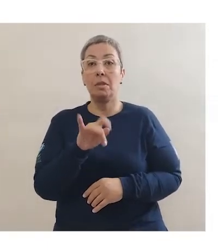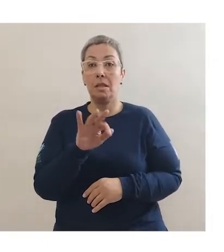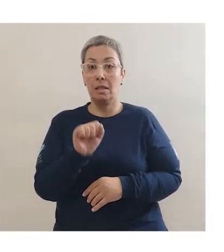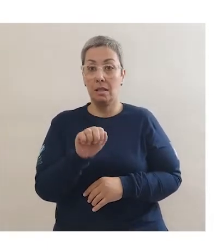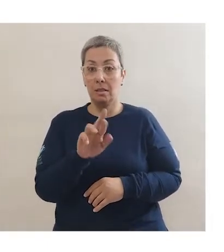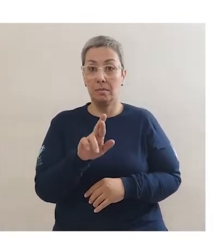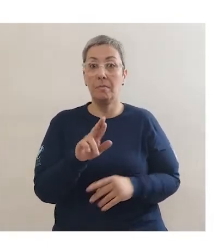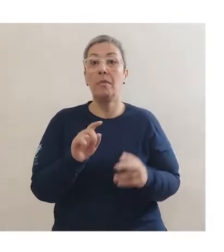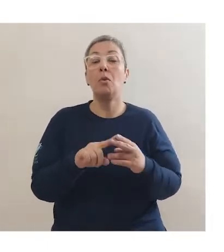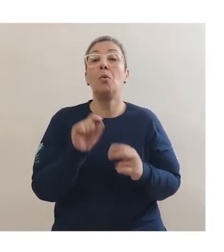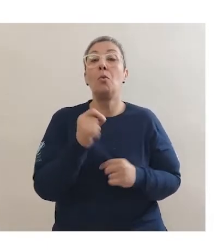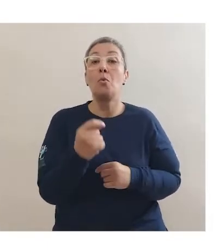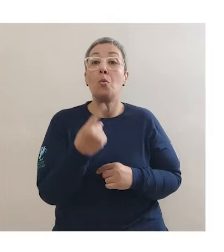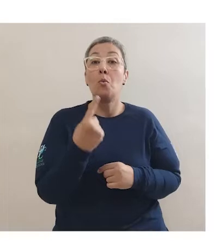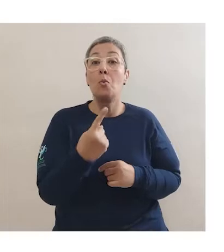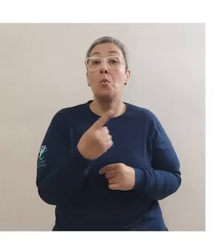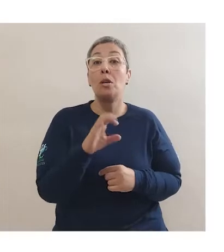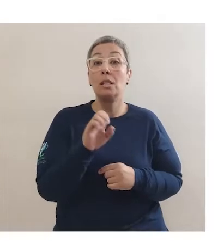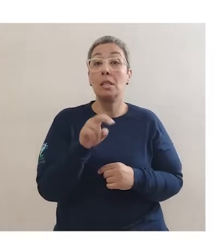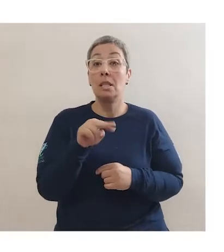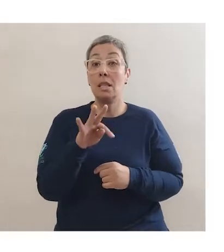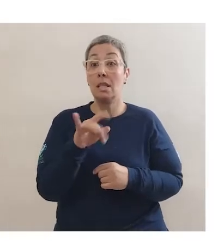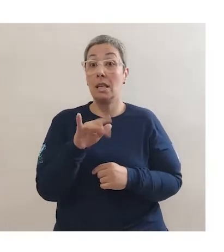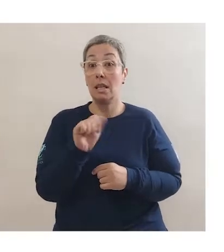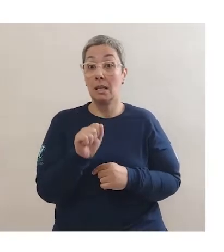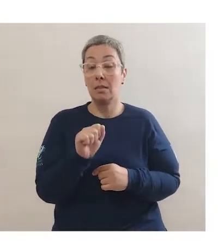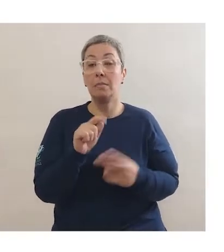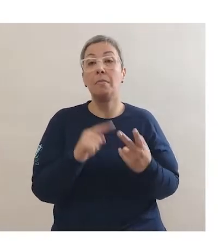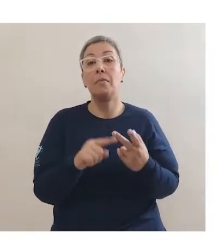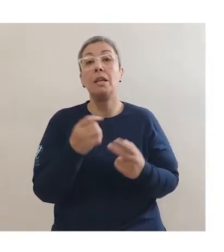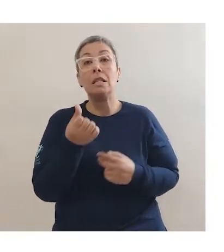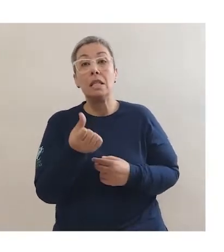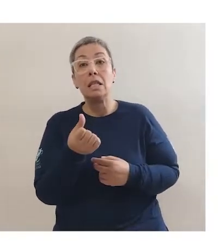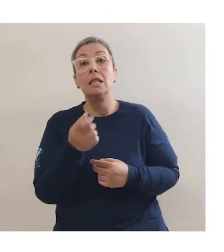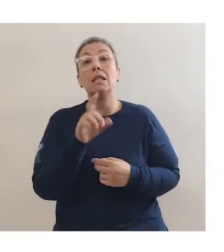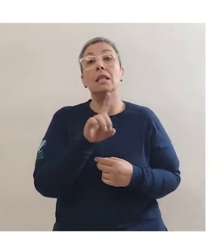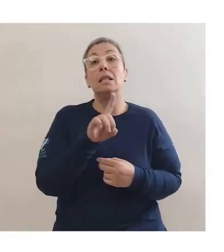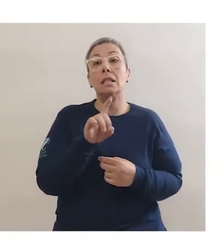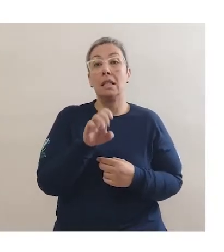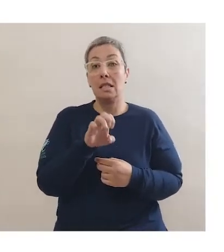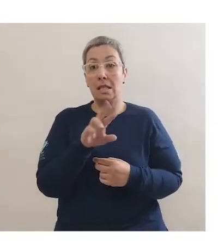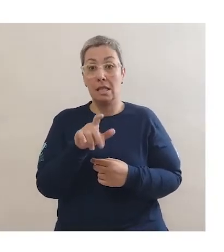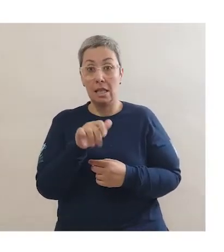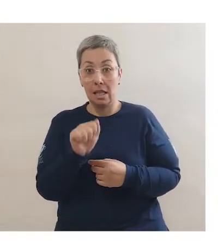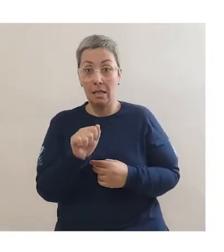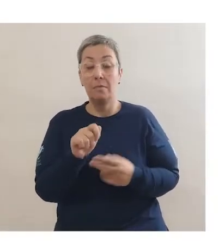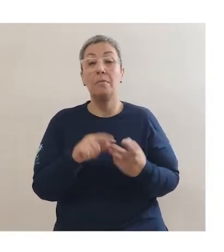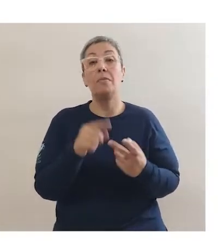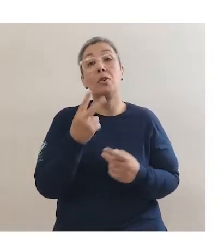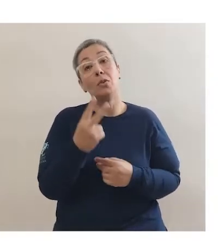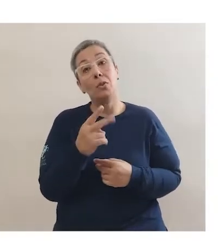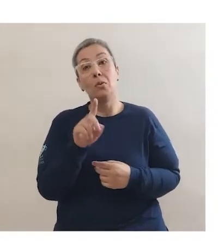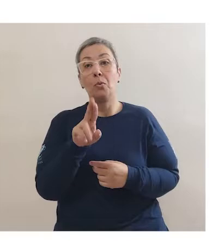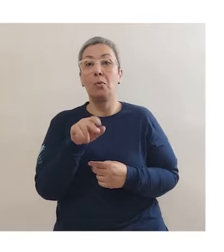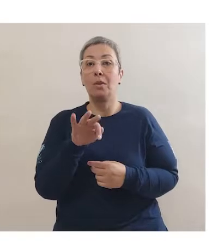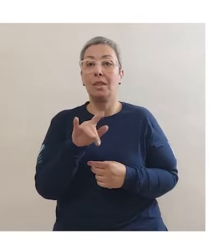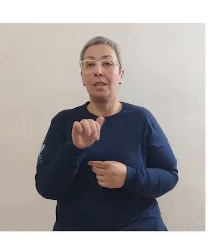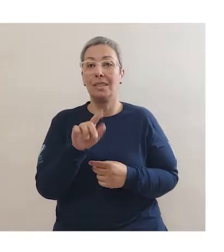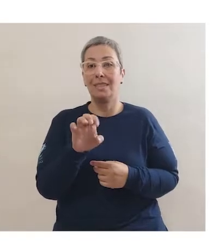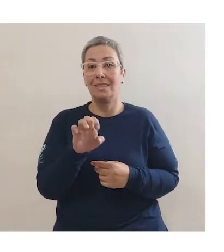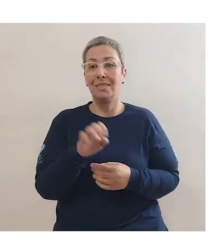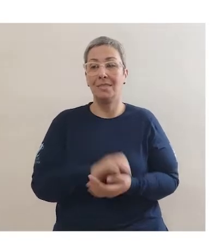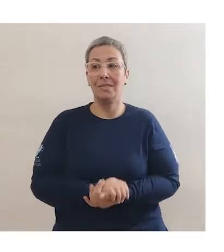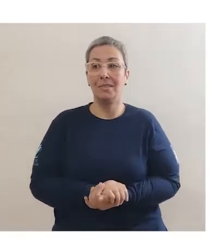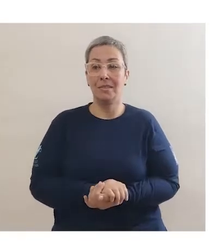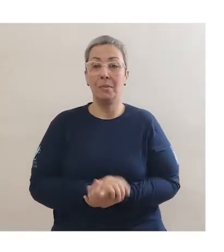teremos 10.000 mais 4.000 mais 70, ou seja, 10.000 mais 4.000